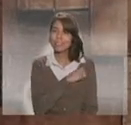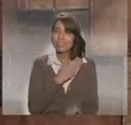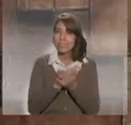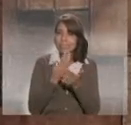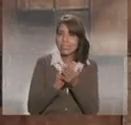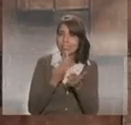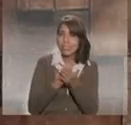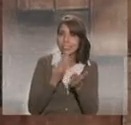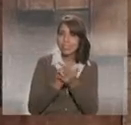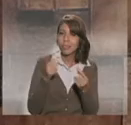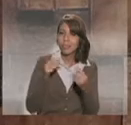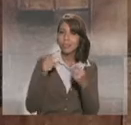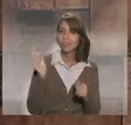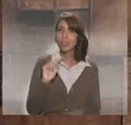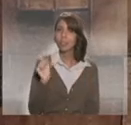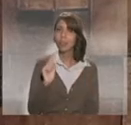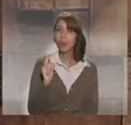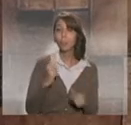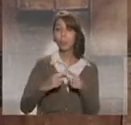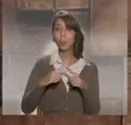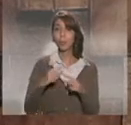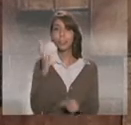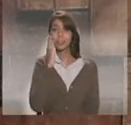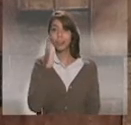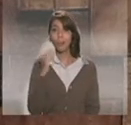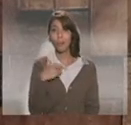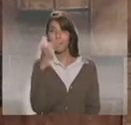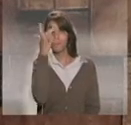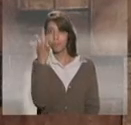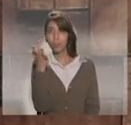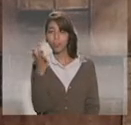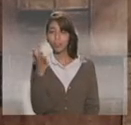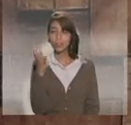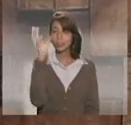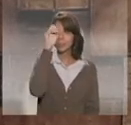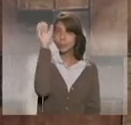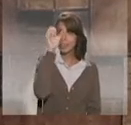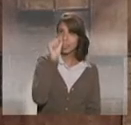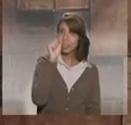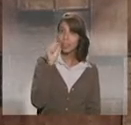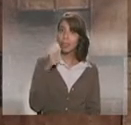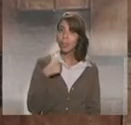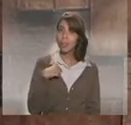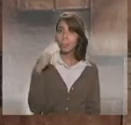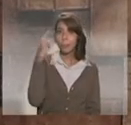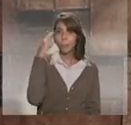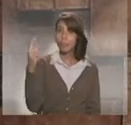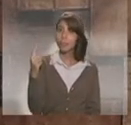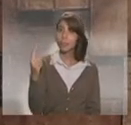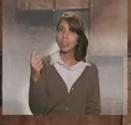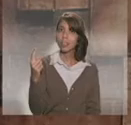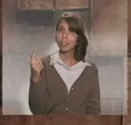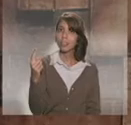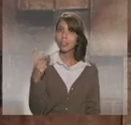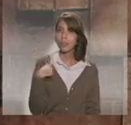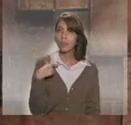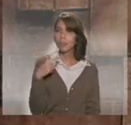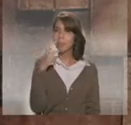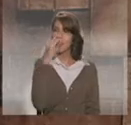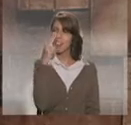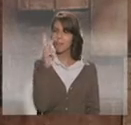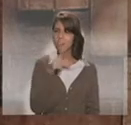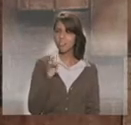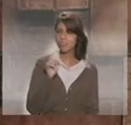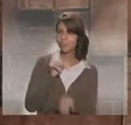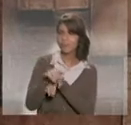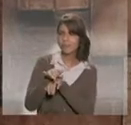porque eu tinha facilidade eu achava que eu eu enganava professora os